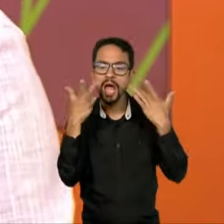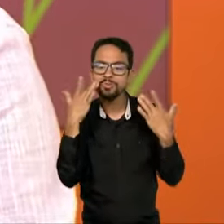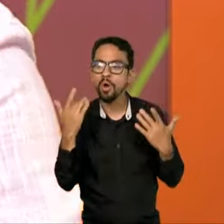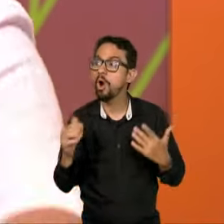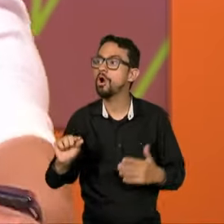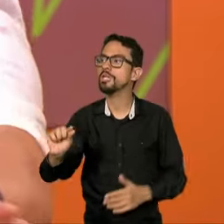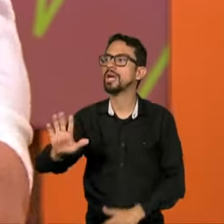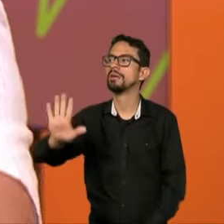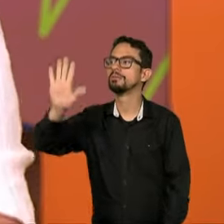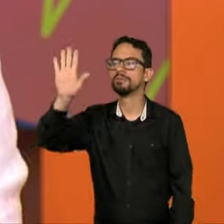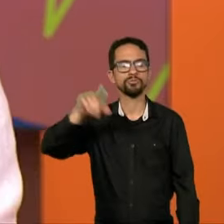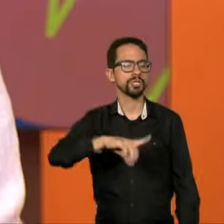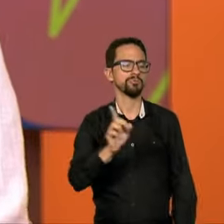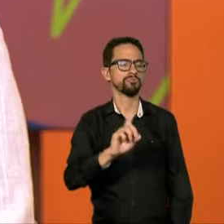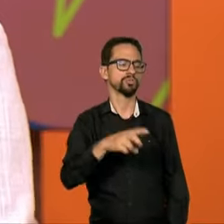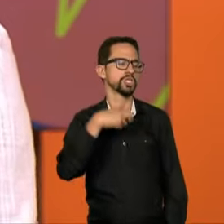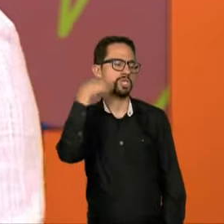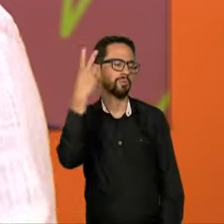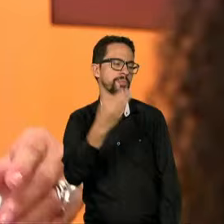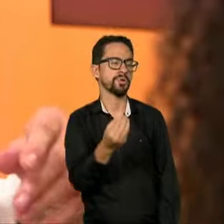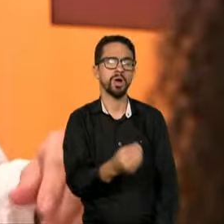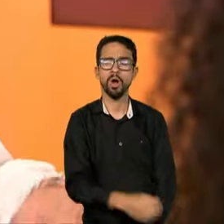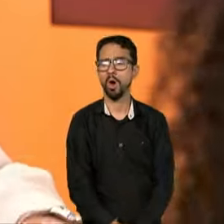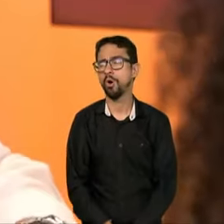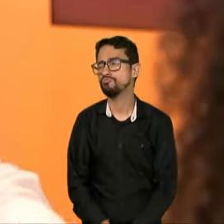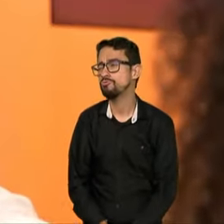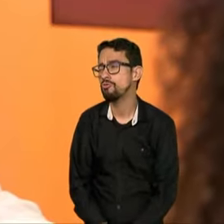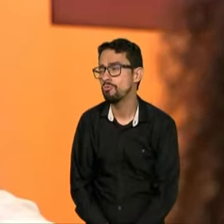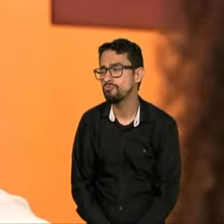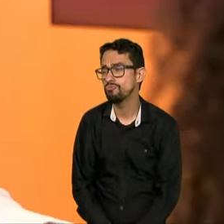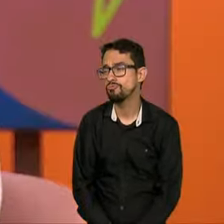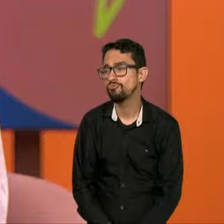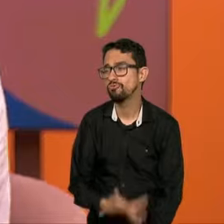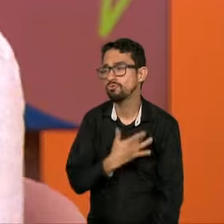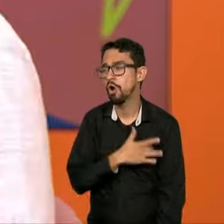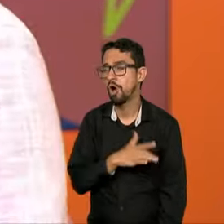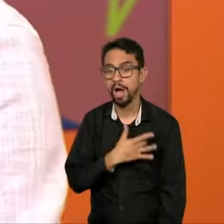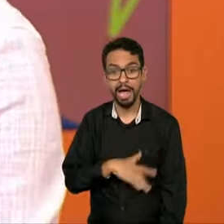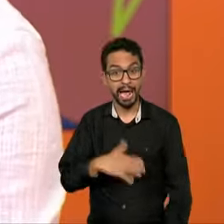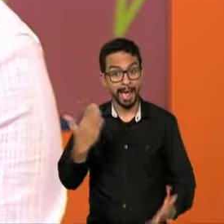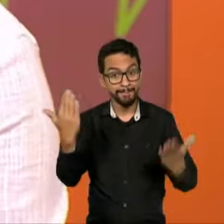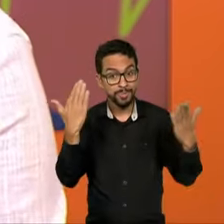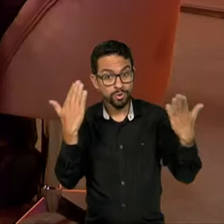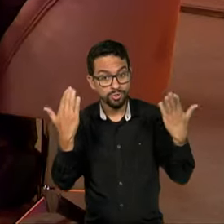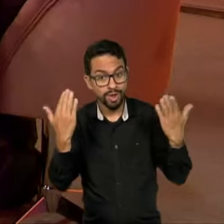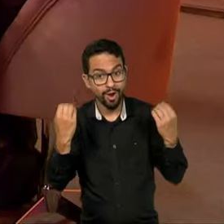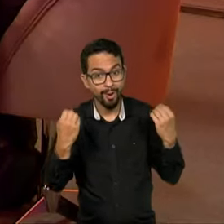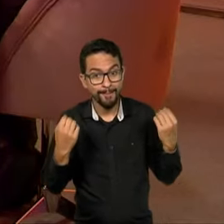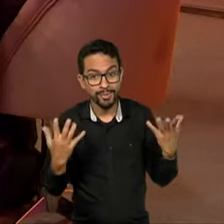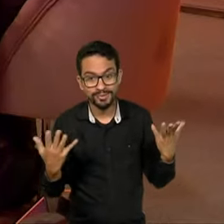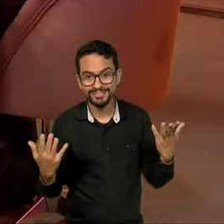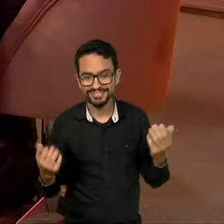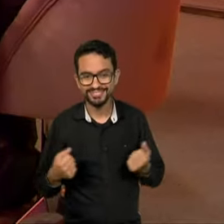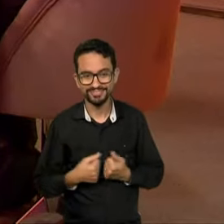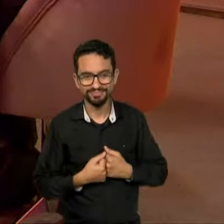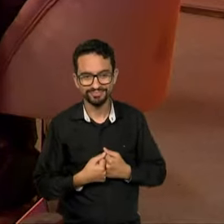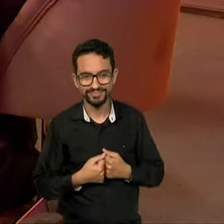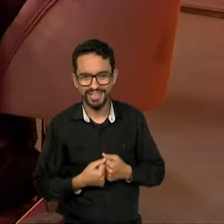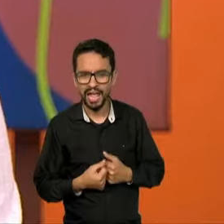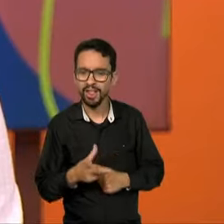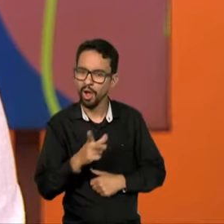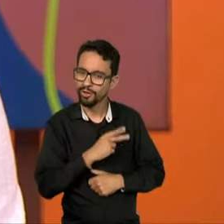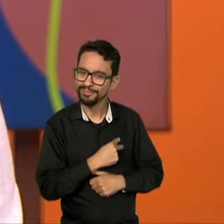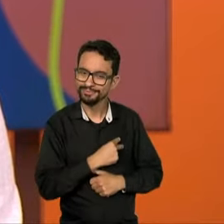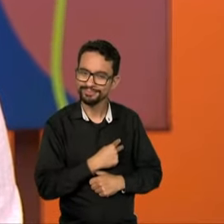eu falei, eu quero fazer. A pessoa, não, você é muito tímido. Oh, meu Deus. Muita psicologia naquela época. Muita psicologia, exatamente. Nossa, ela foi tão,